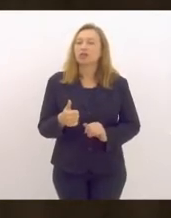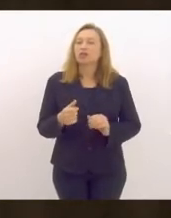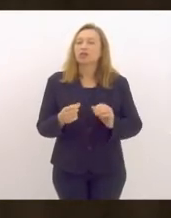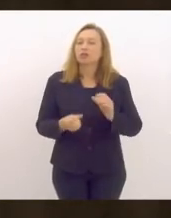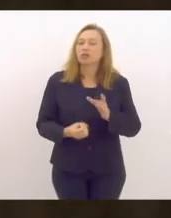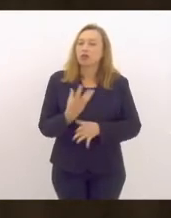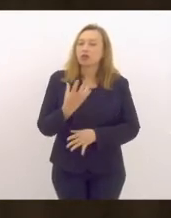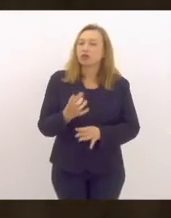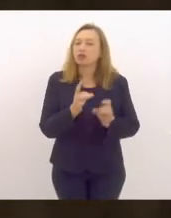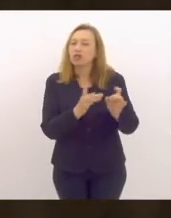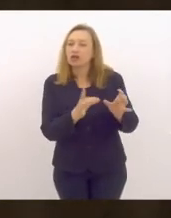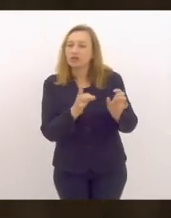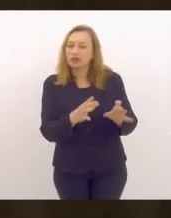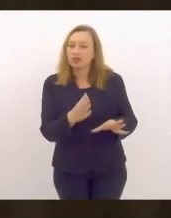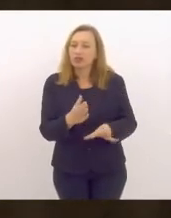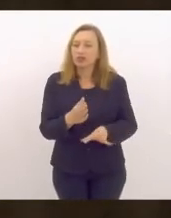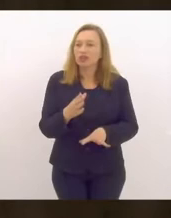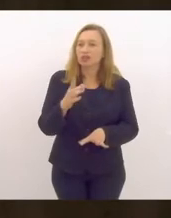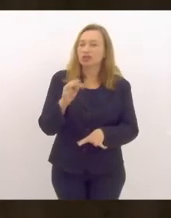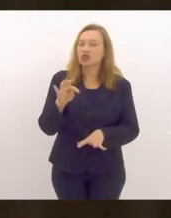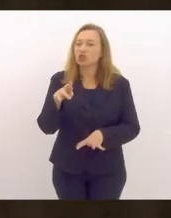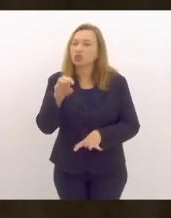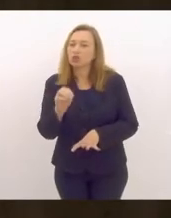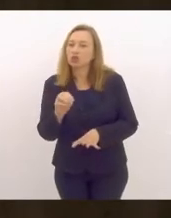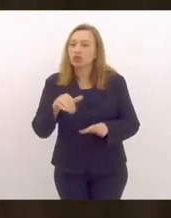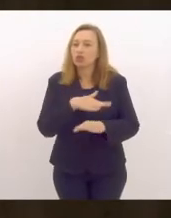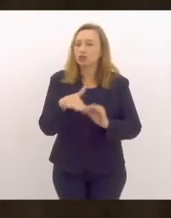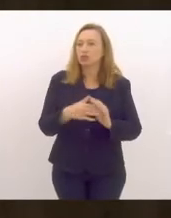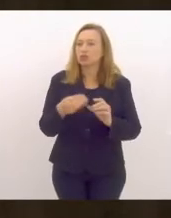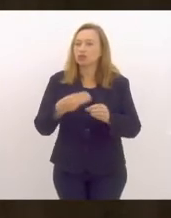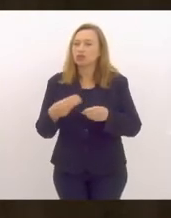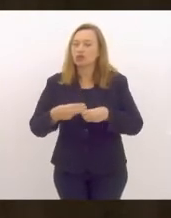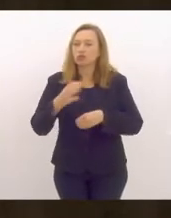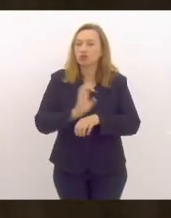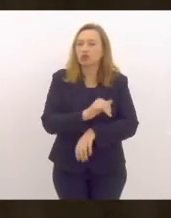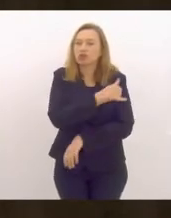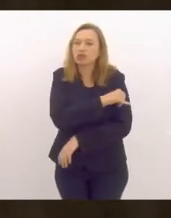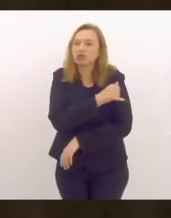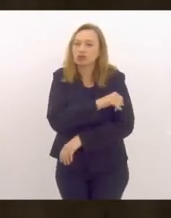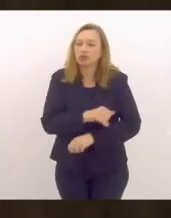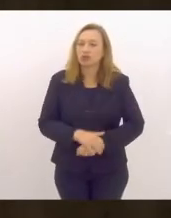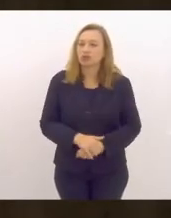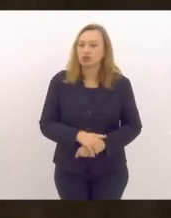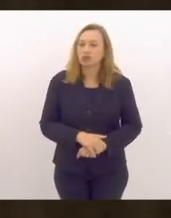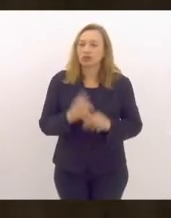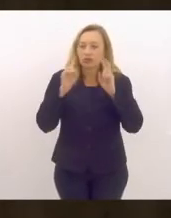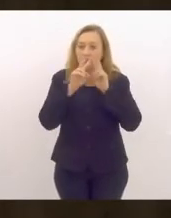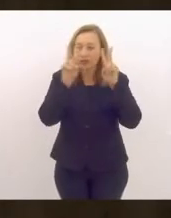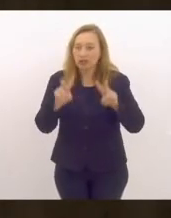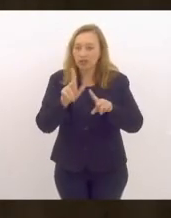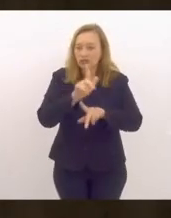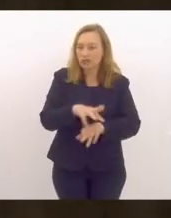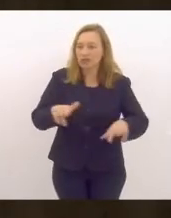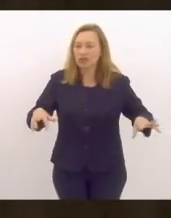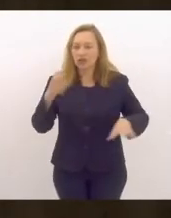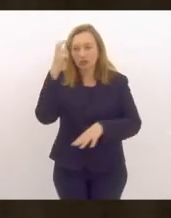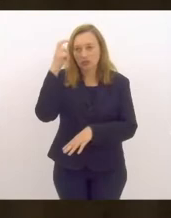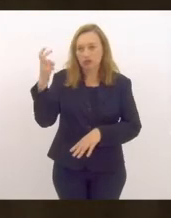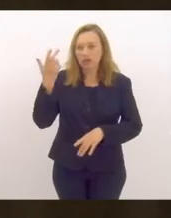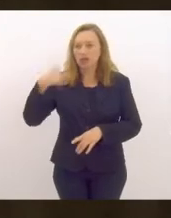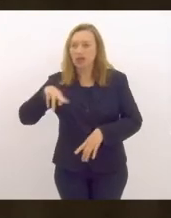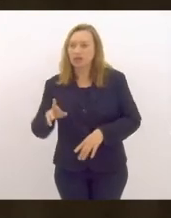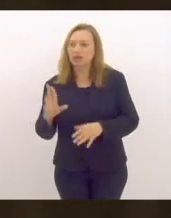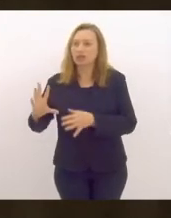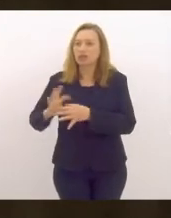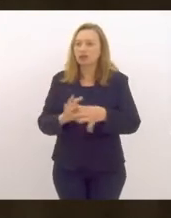e venda de quitutes possa ser exercida em todos os municípios do Estado do Rio de Janeiro, visando a diversidade cultural, a religiosidade